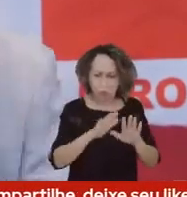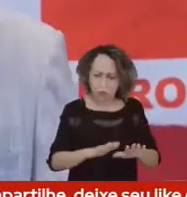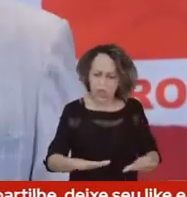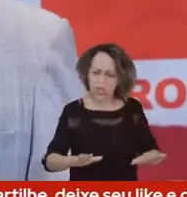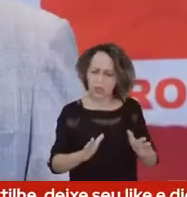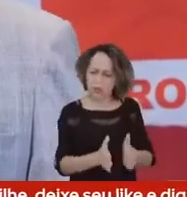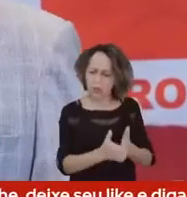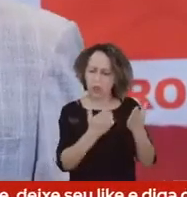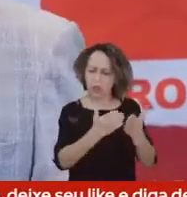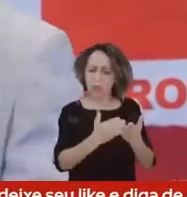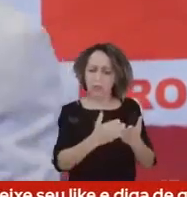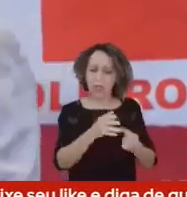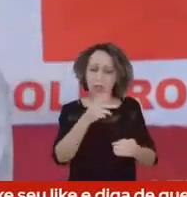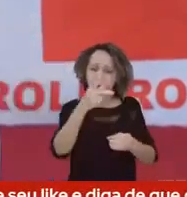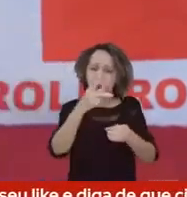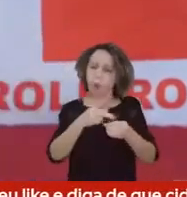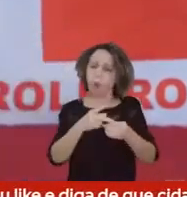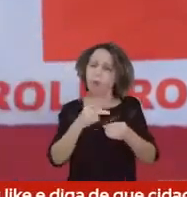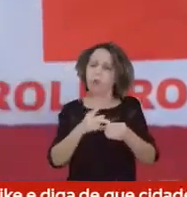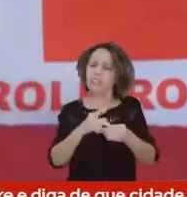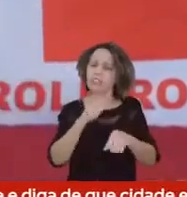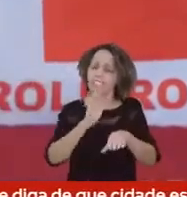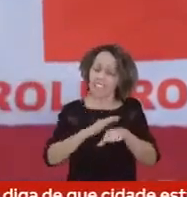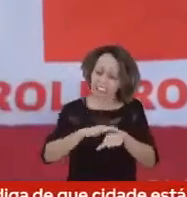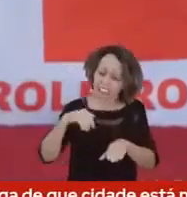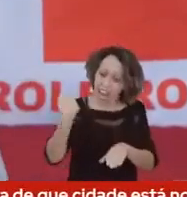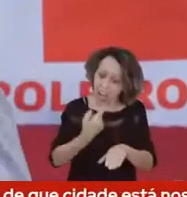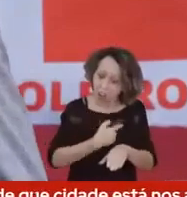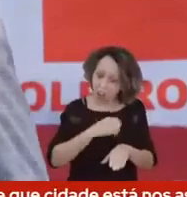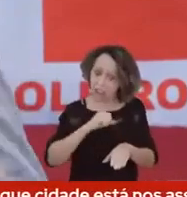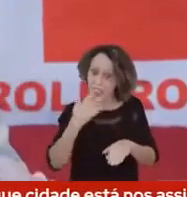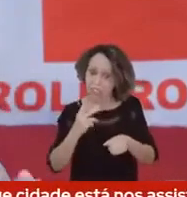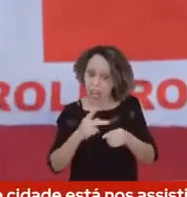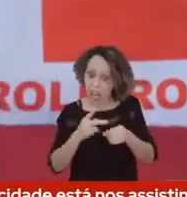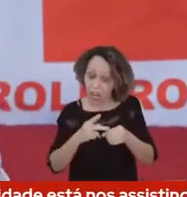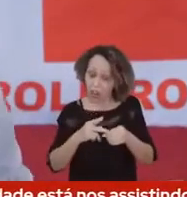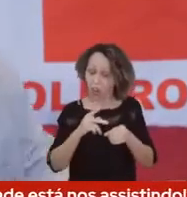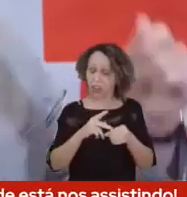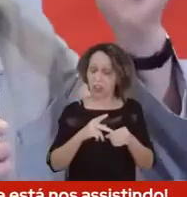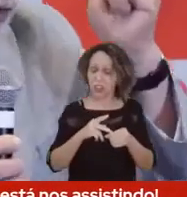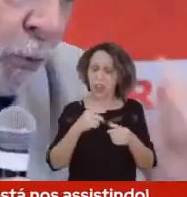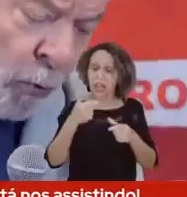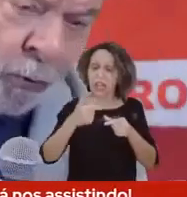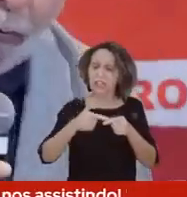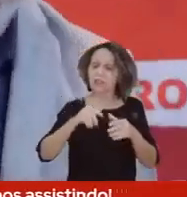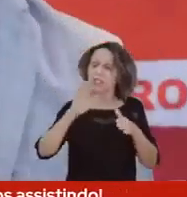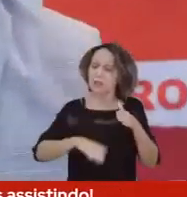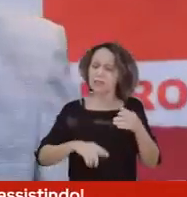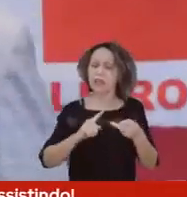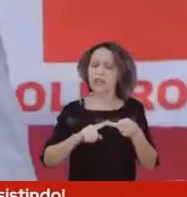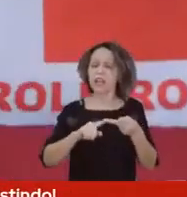a gasolina é mais barata. Quando o petróleo não é nosso, o óleo diesel é mais barato. Quando o petróleo é nosso,